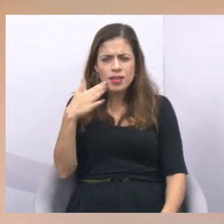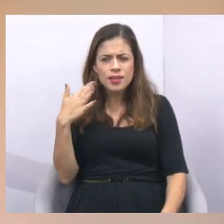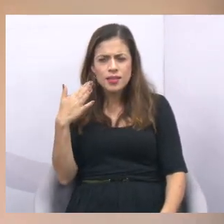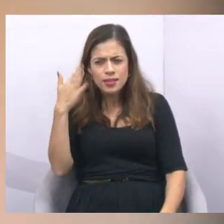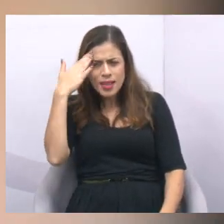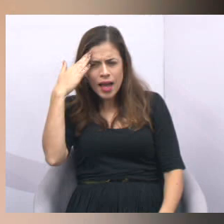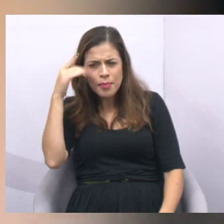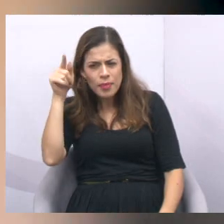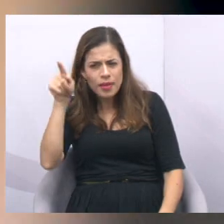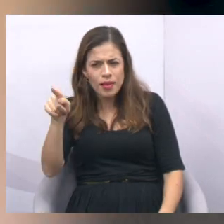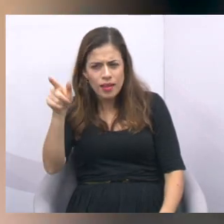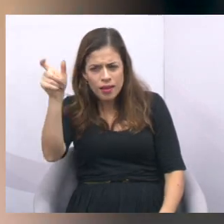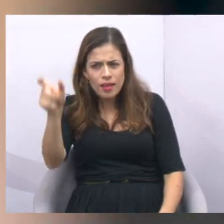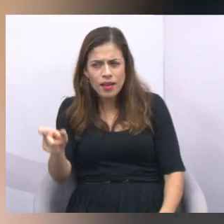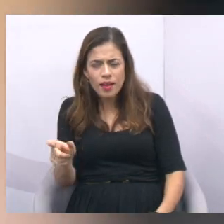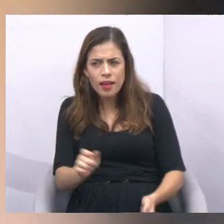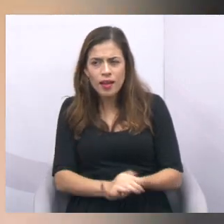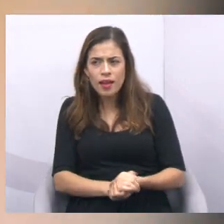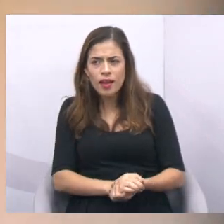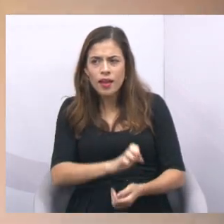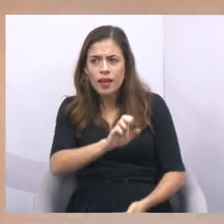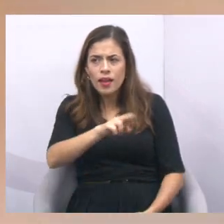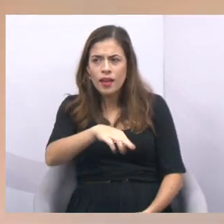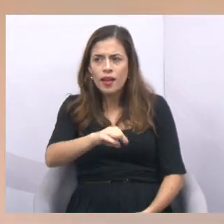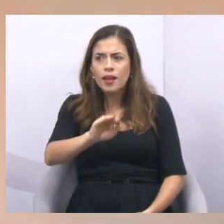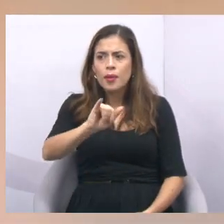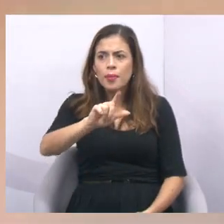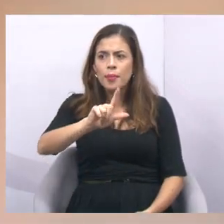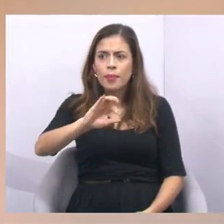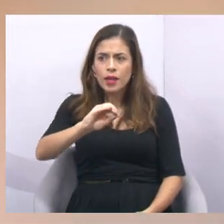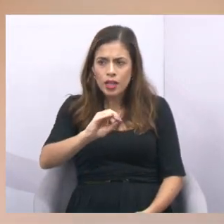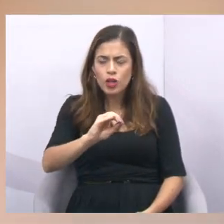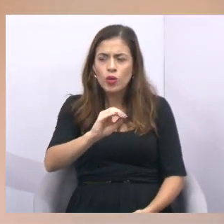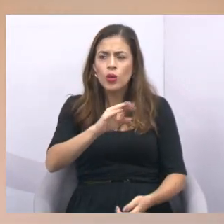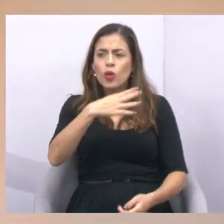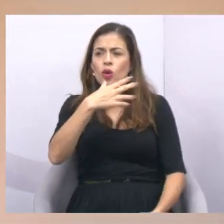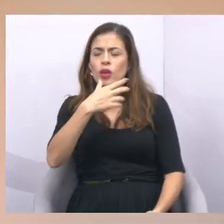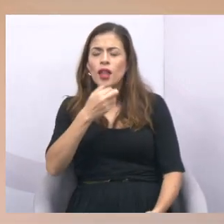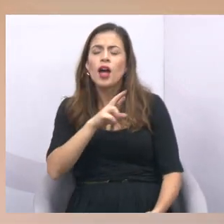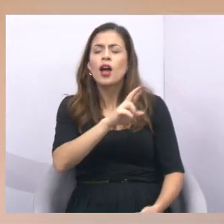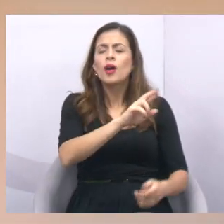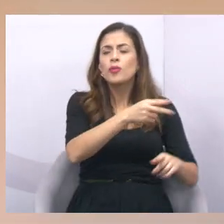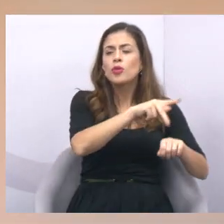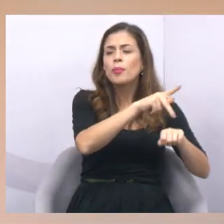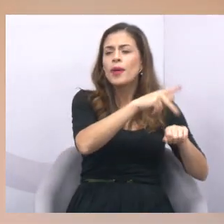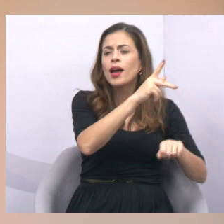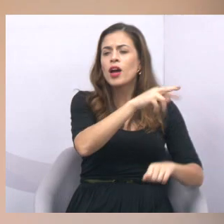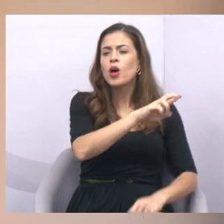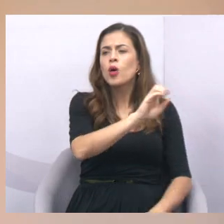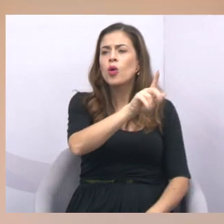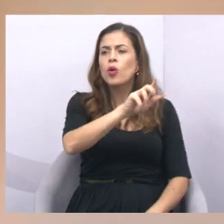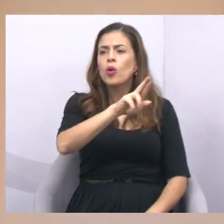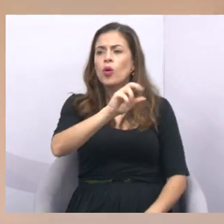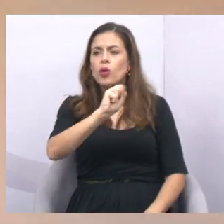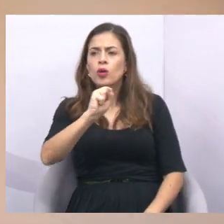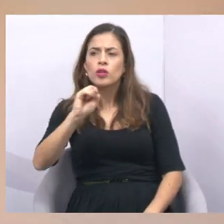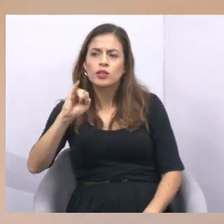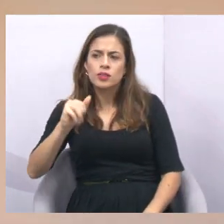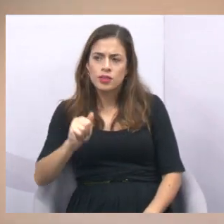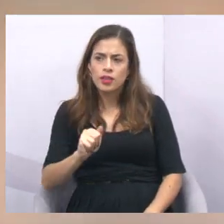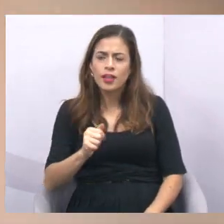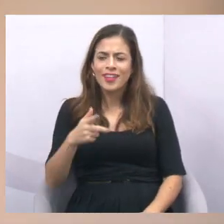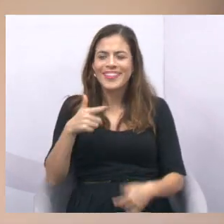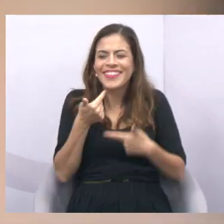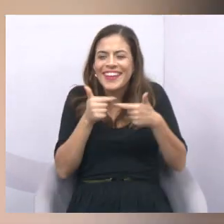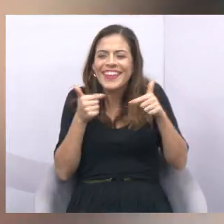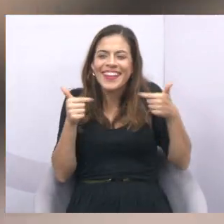sei quem ele é. E era o Bielkov, russo, armador. Aí todo mundo deu risada por eu não saber quem era o